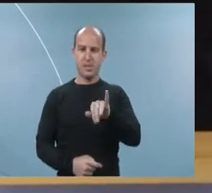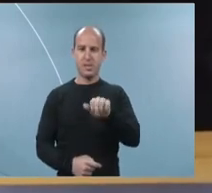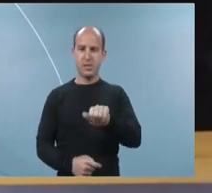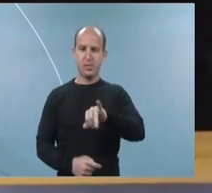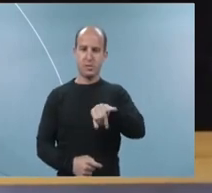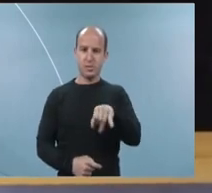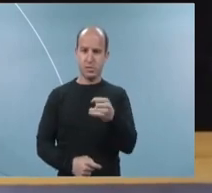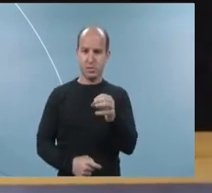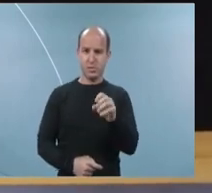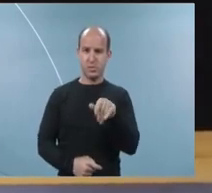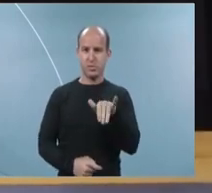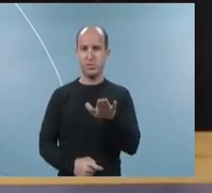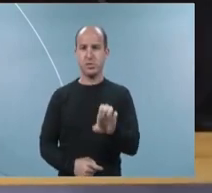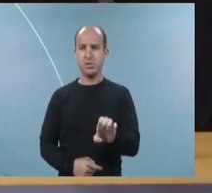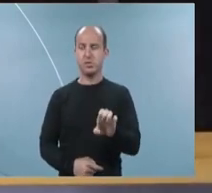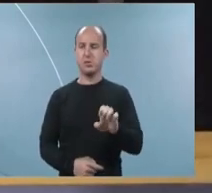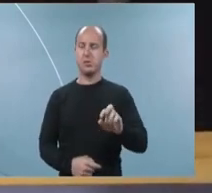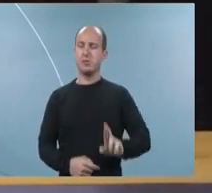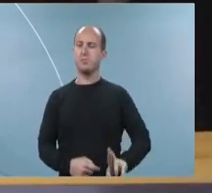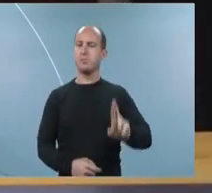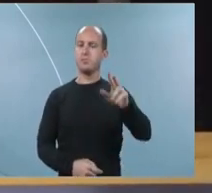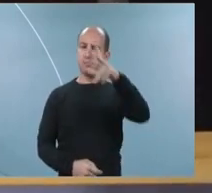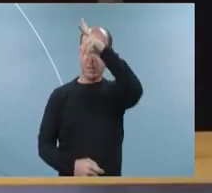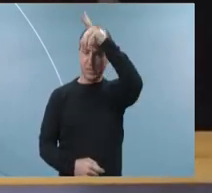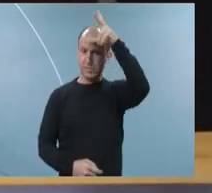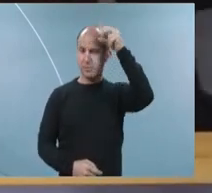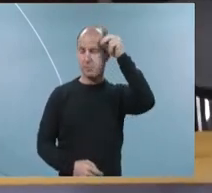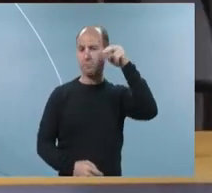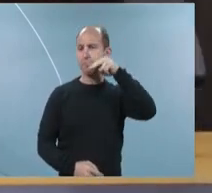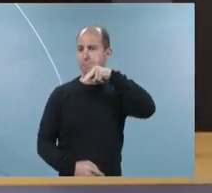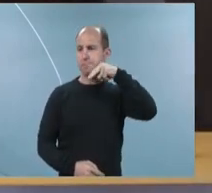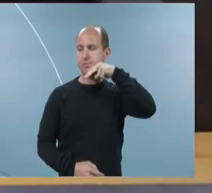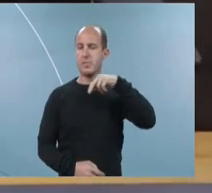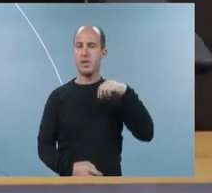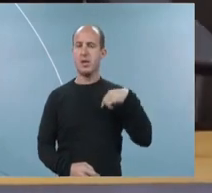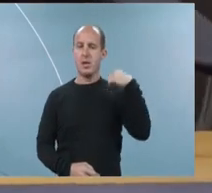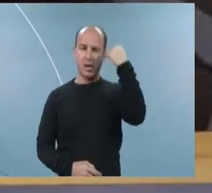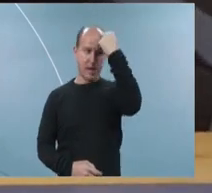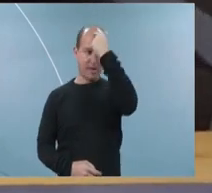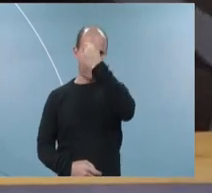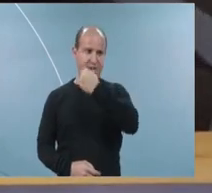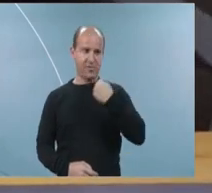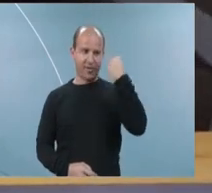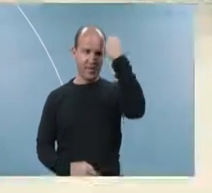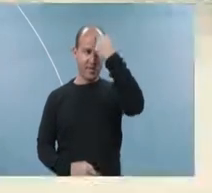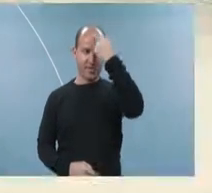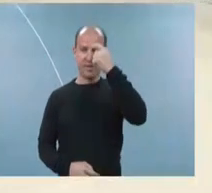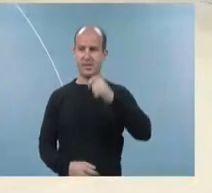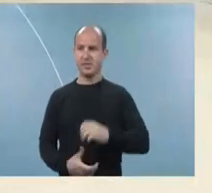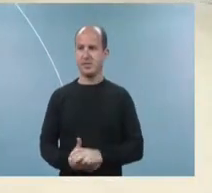Santos, neste ato representando o excelentíssimo senhor prefeito do município de Natal, Álvaro Costa Dias.